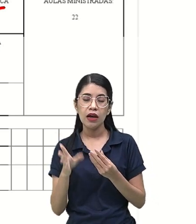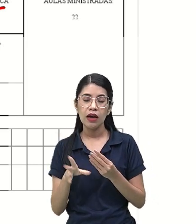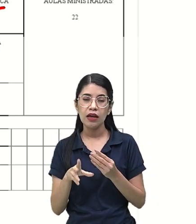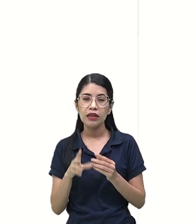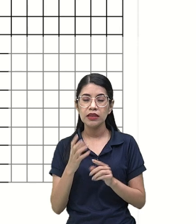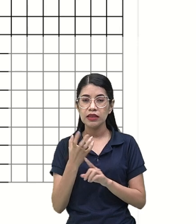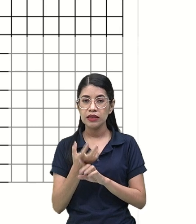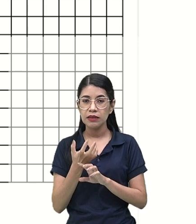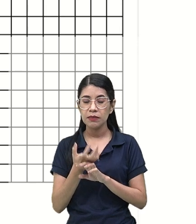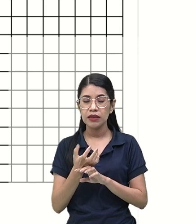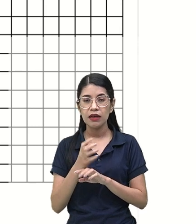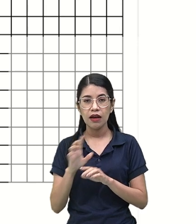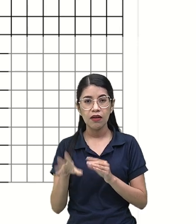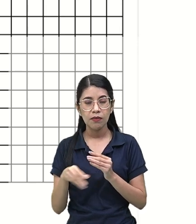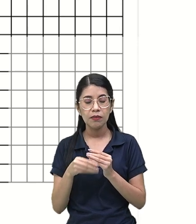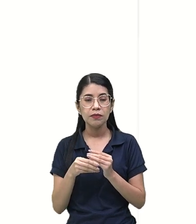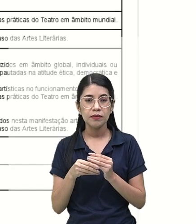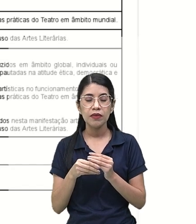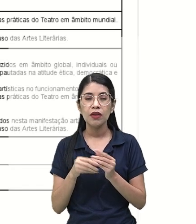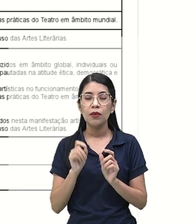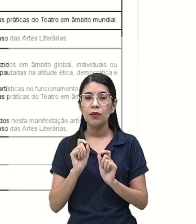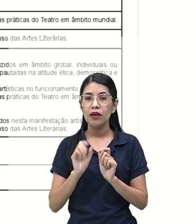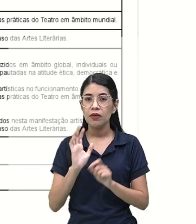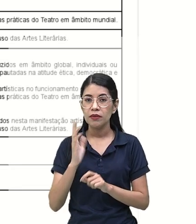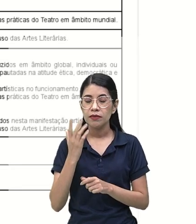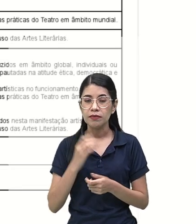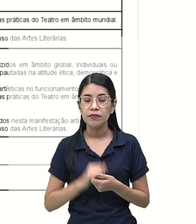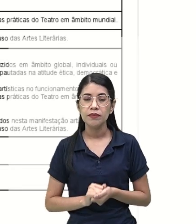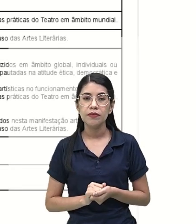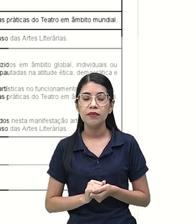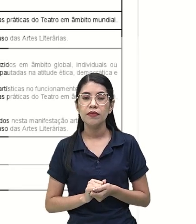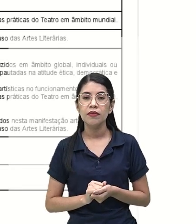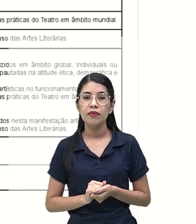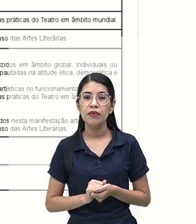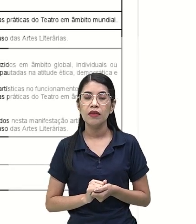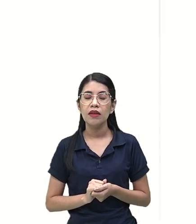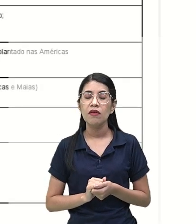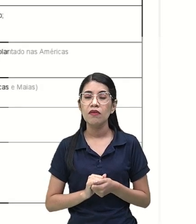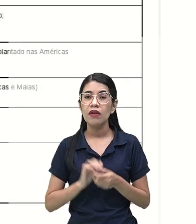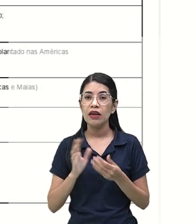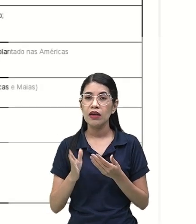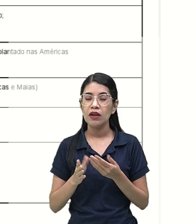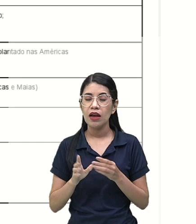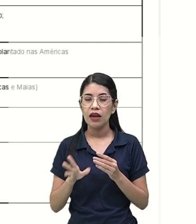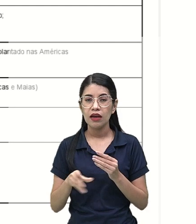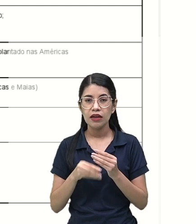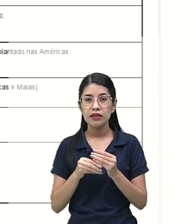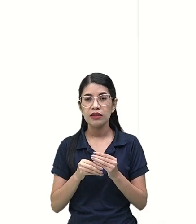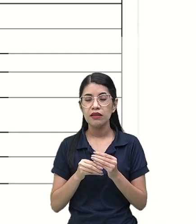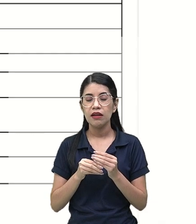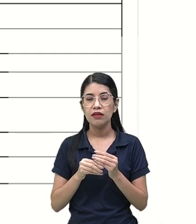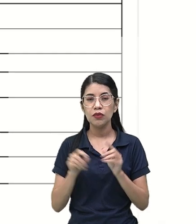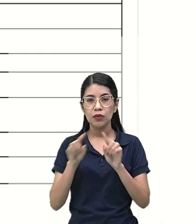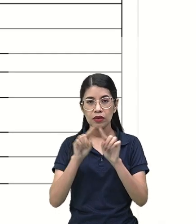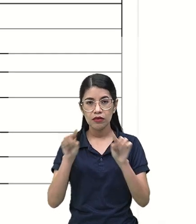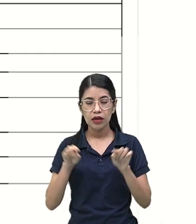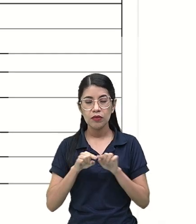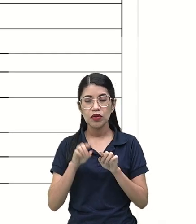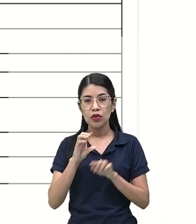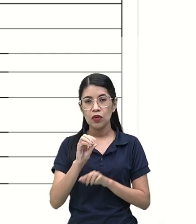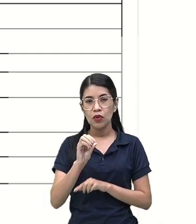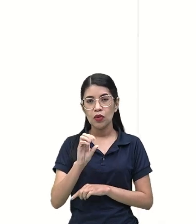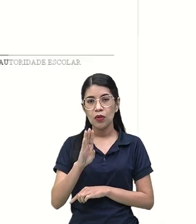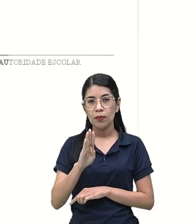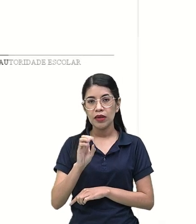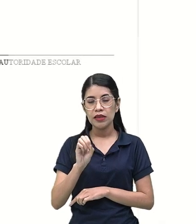que você vai fazer? Você vai colocar ele lá em observações. Deixa